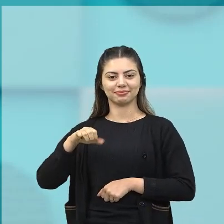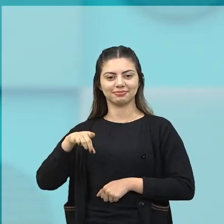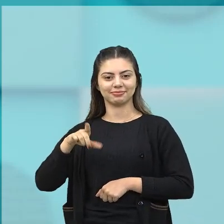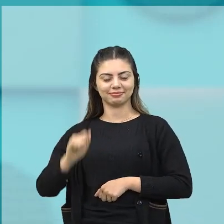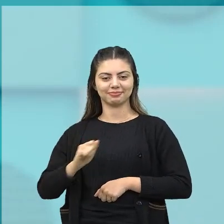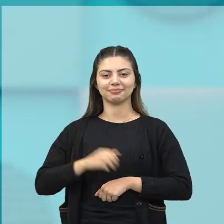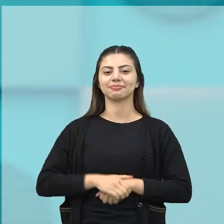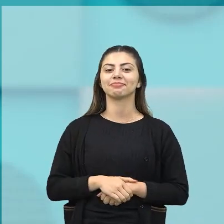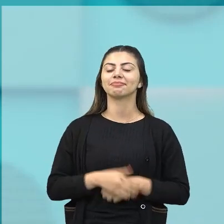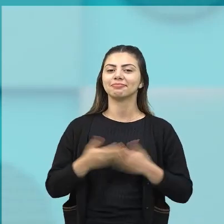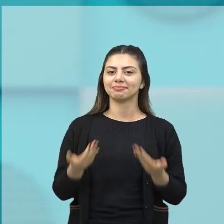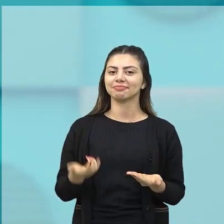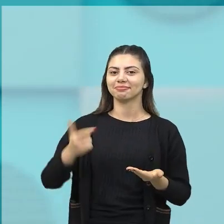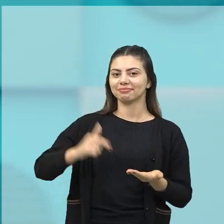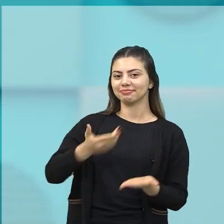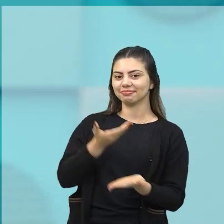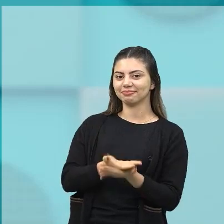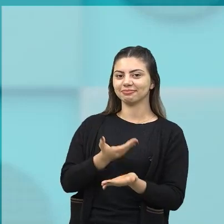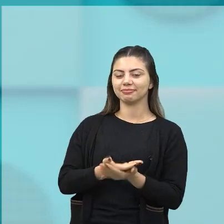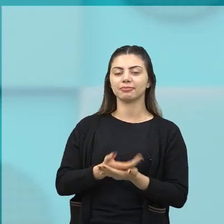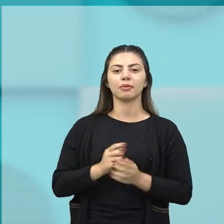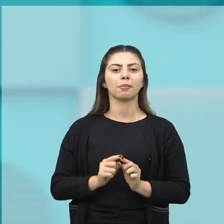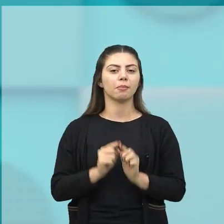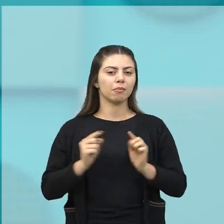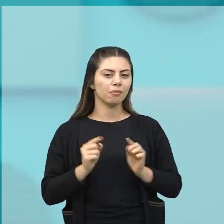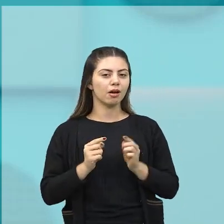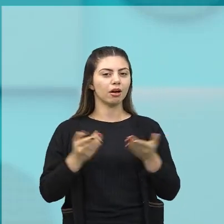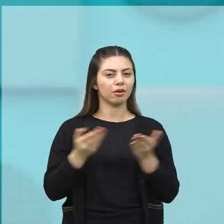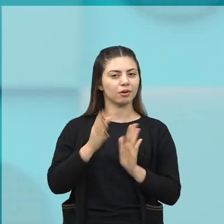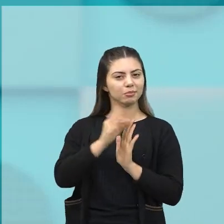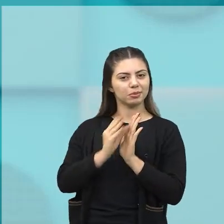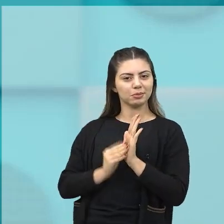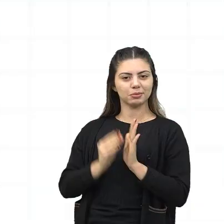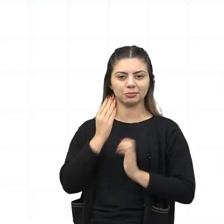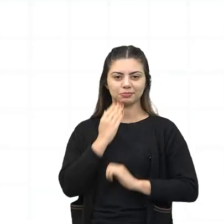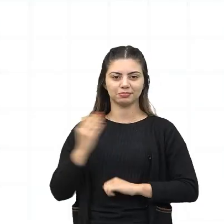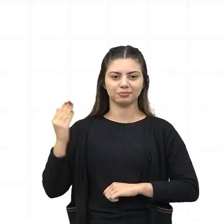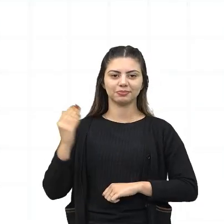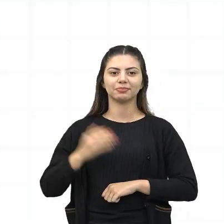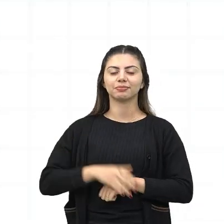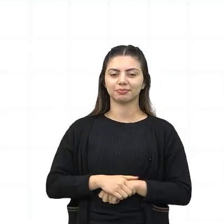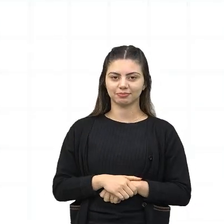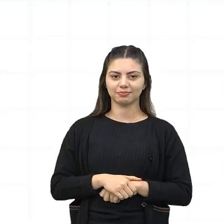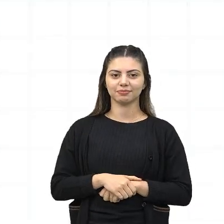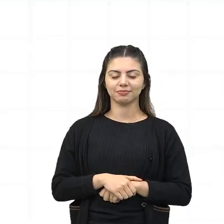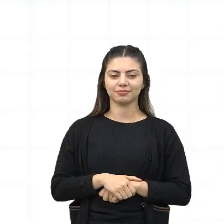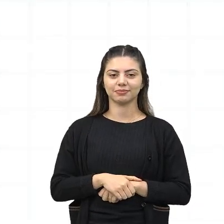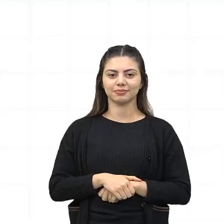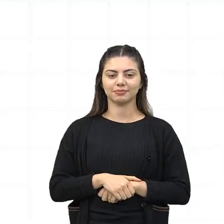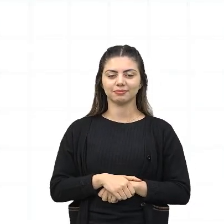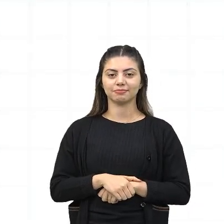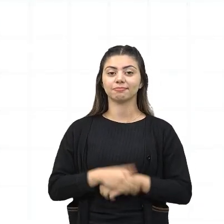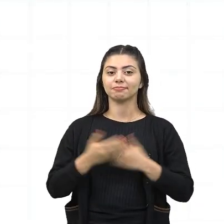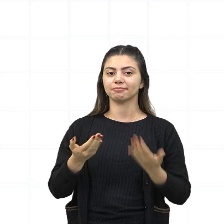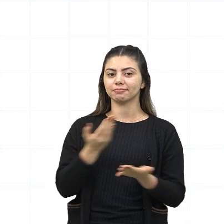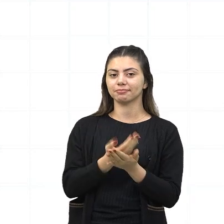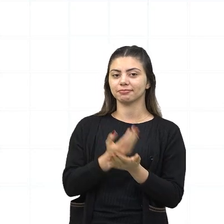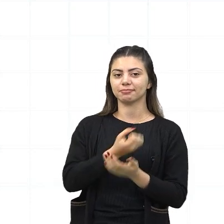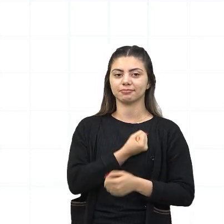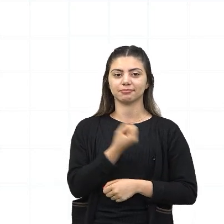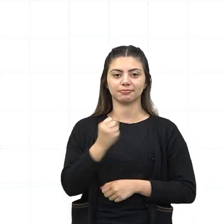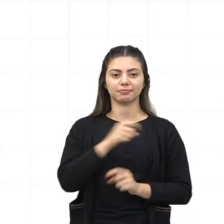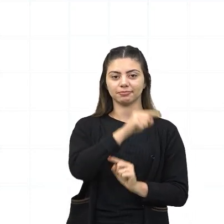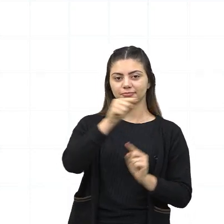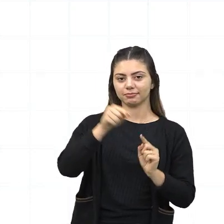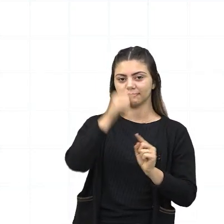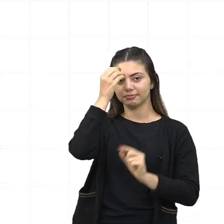juntos mais uma vez. E antes, vamos checar o nosso conteúdo. Então, nossa aula de número 8,